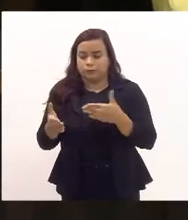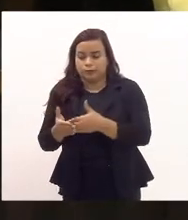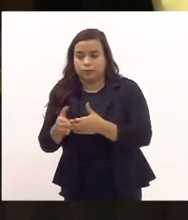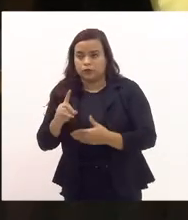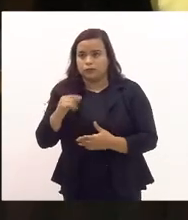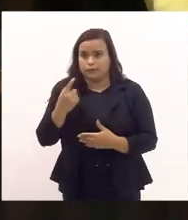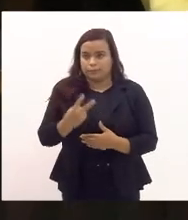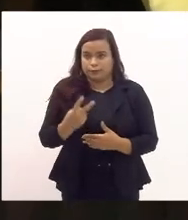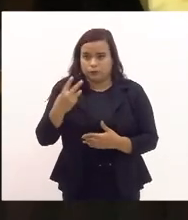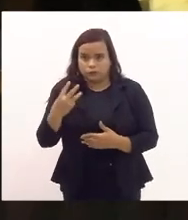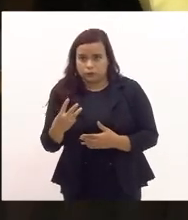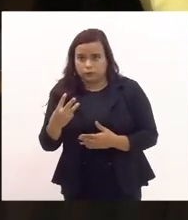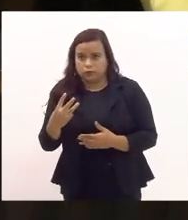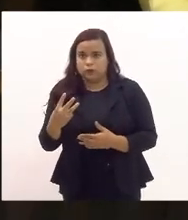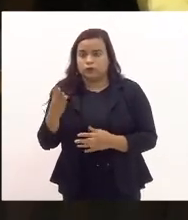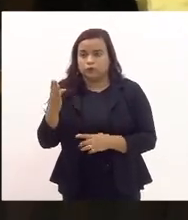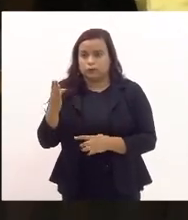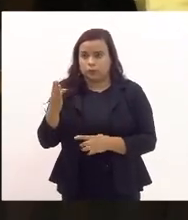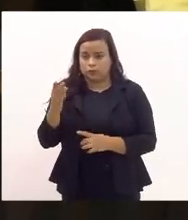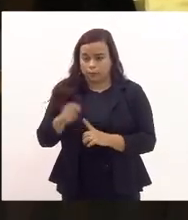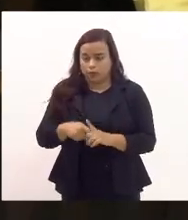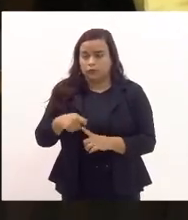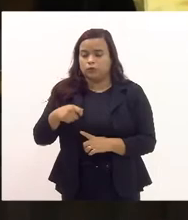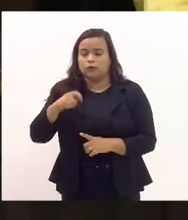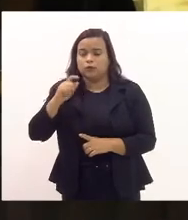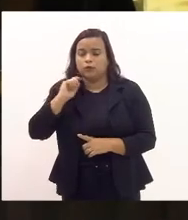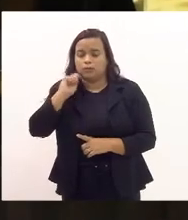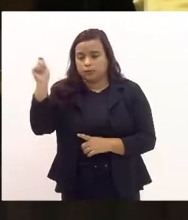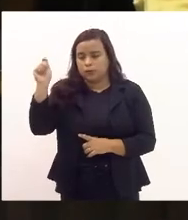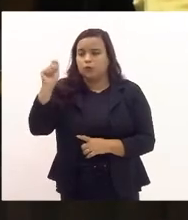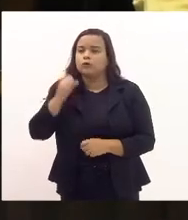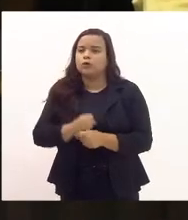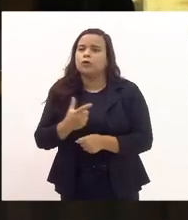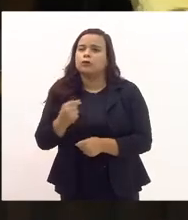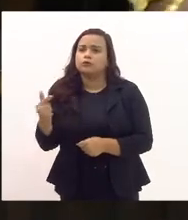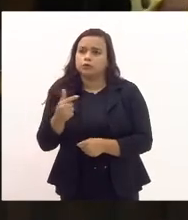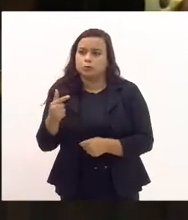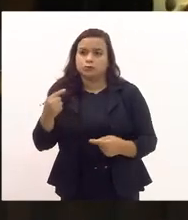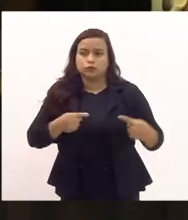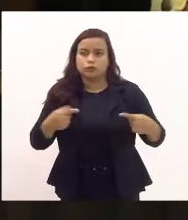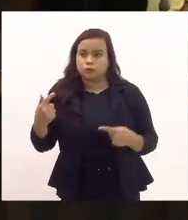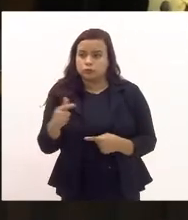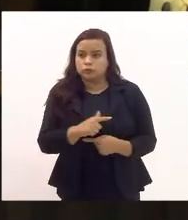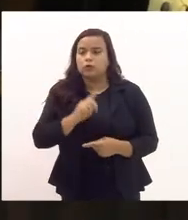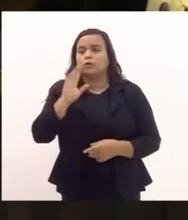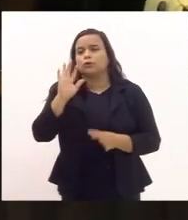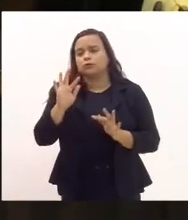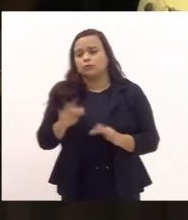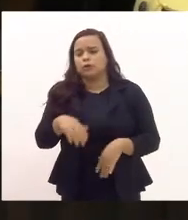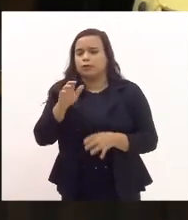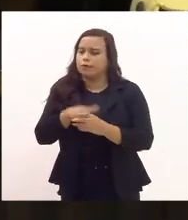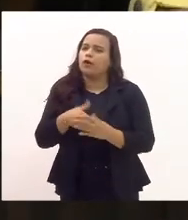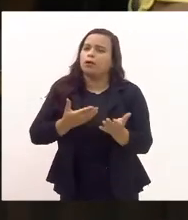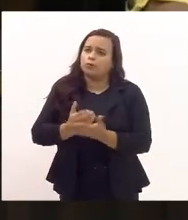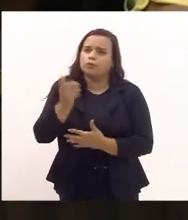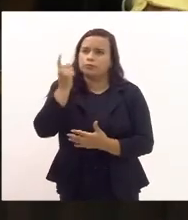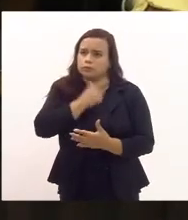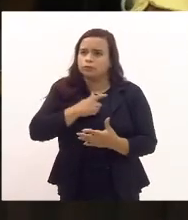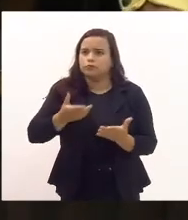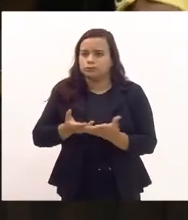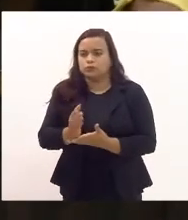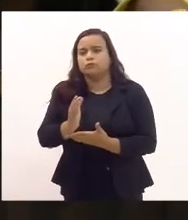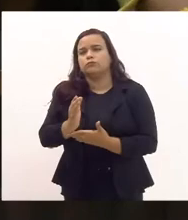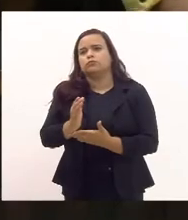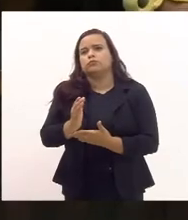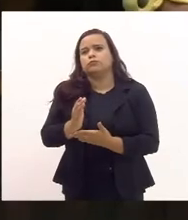três do quatro de 2022 entre construção não havendo Quem Queira discutir a produção em votação seus que aprovam permaneçam Como estão